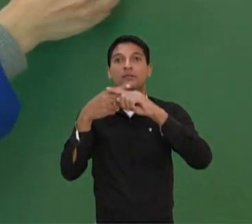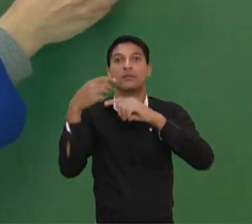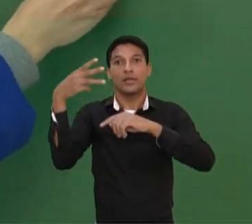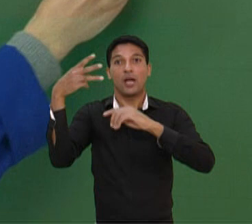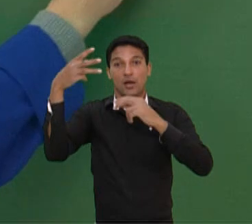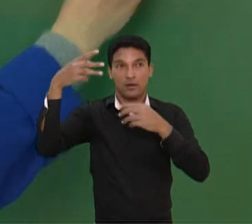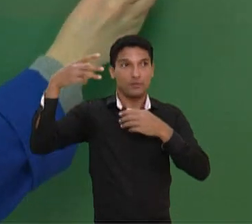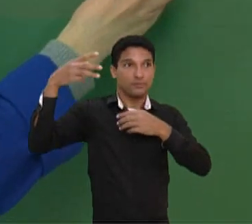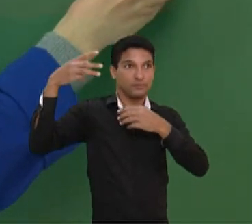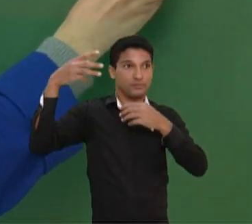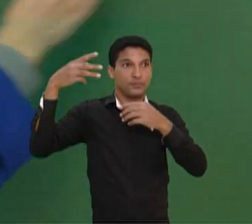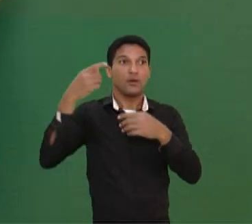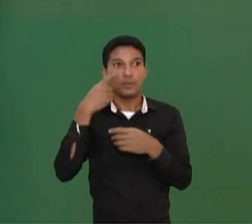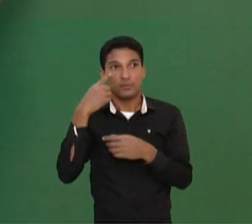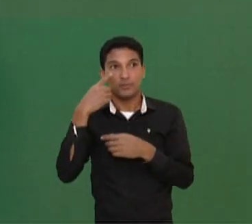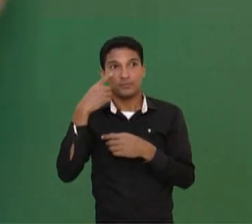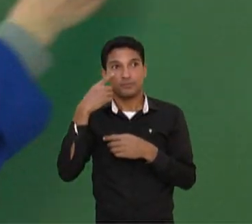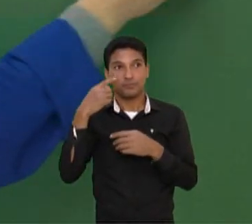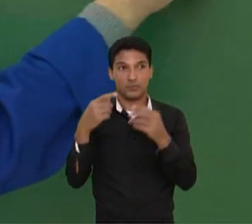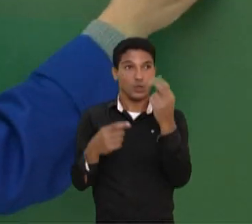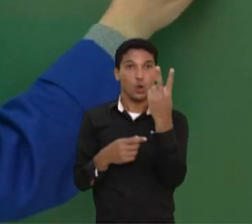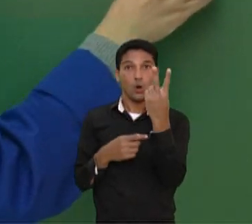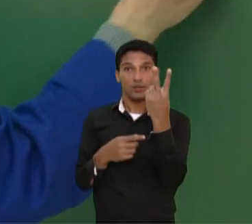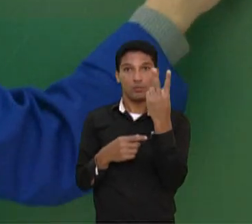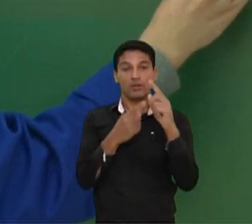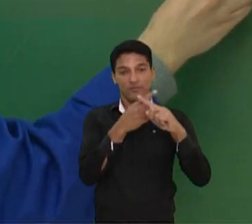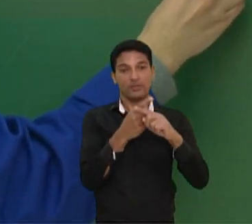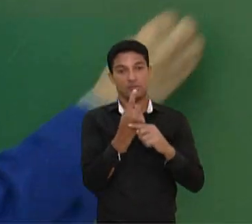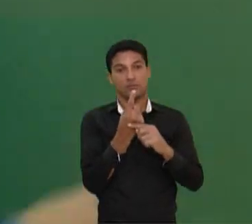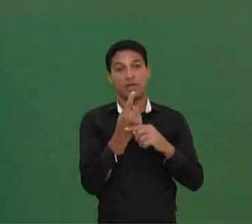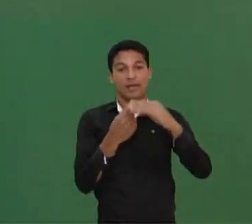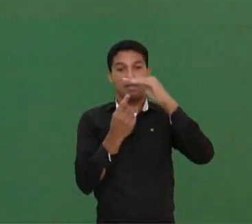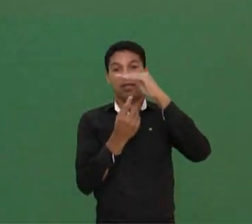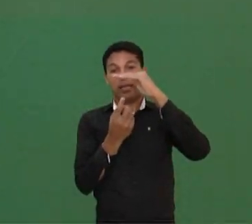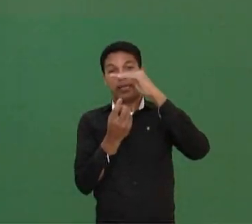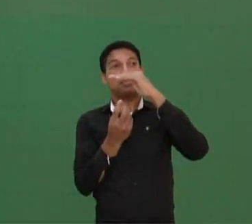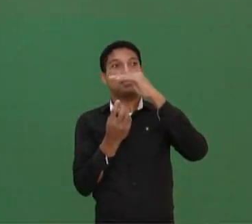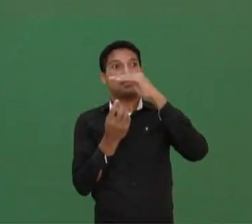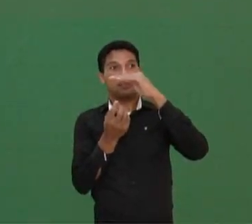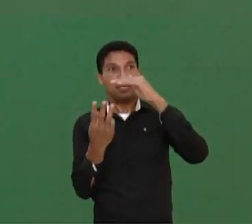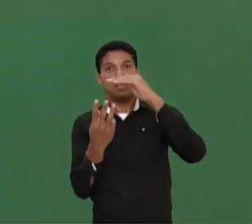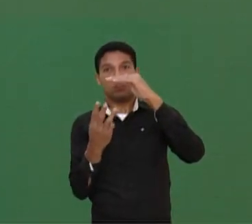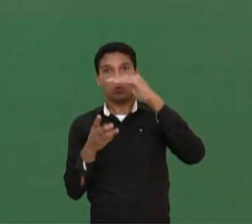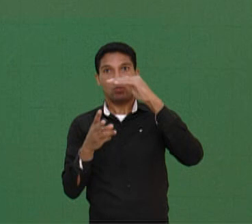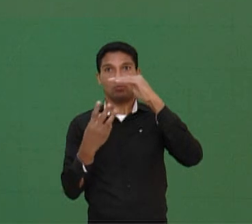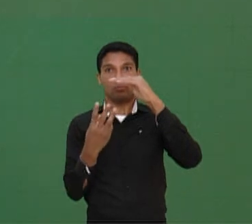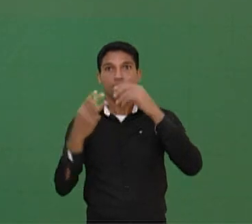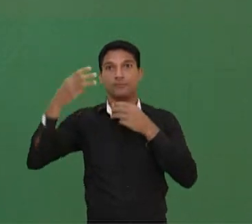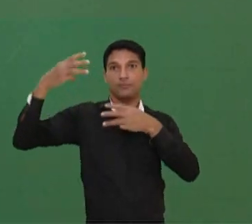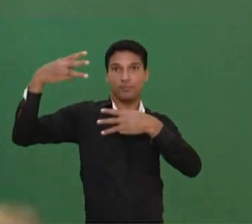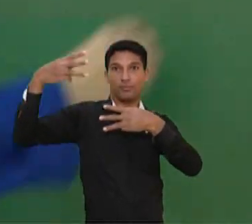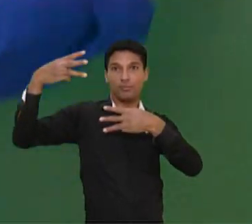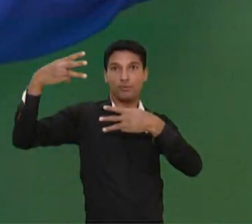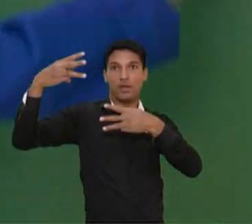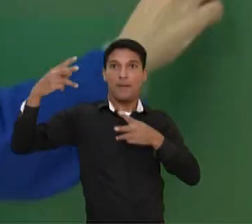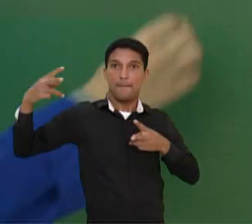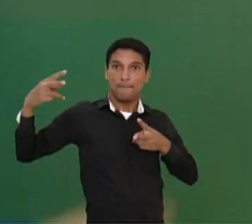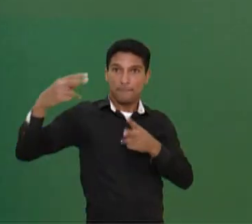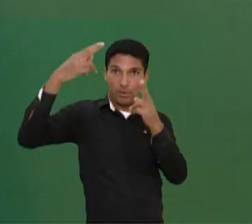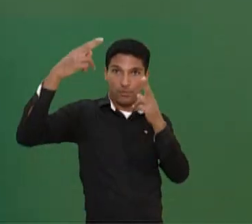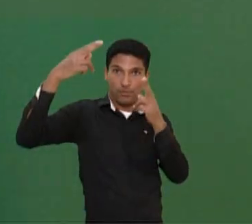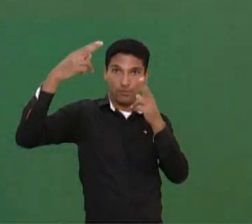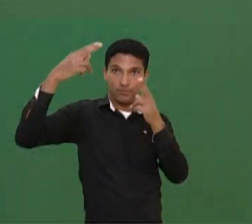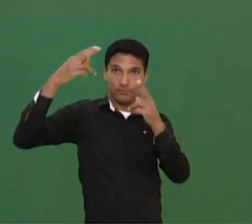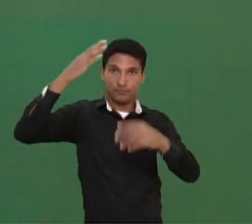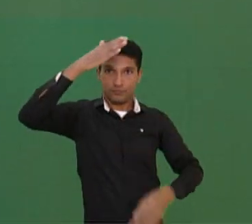abrir, transformar em 2 vezes 1, e o 3 fatorial eu mantenho com o fatorial mesmo. Podemos cortar o fatorial de cima